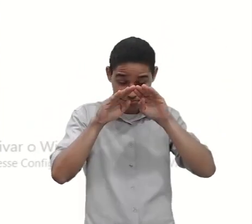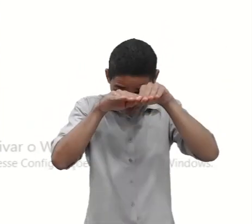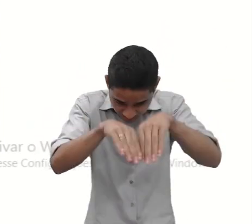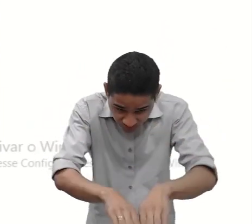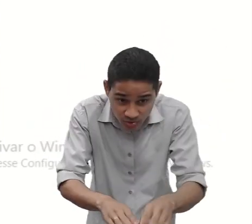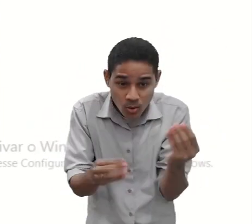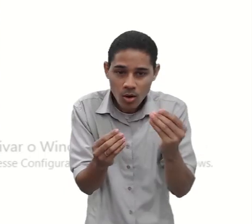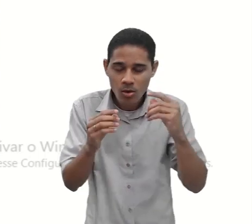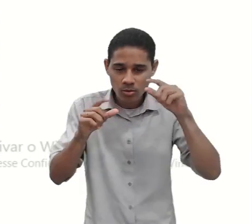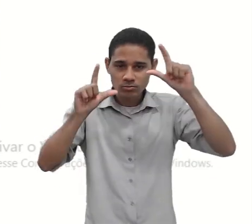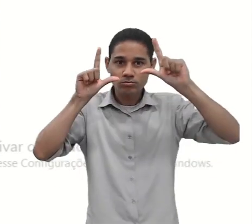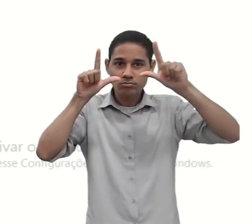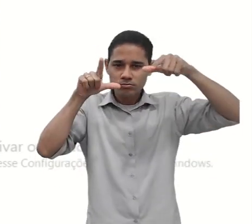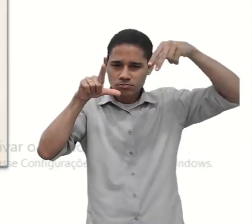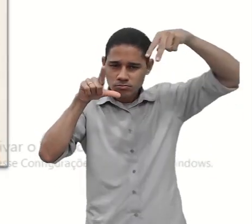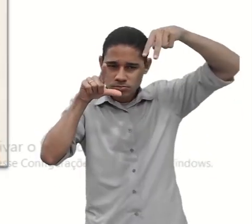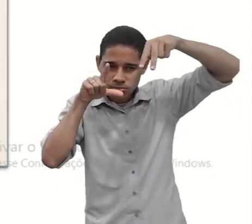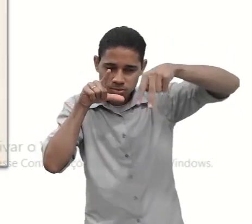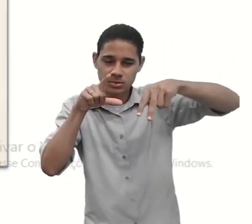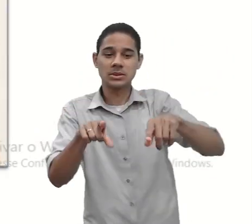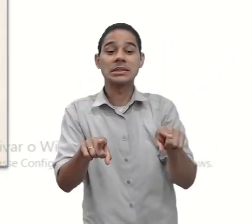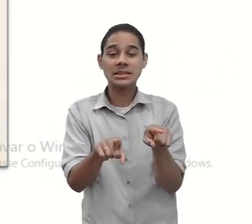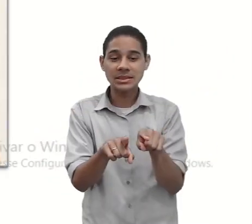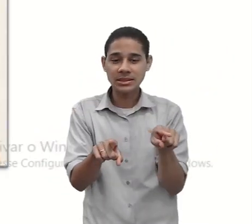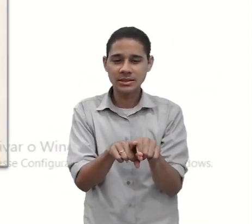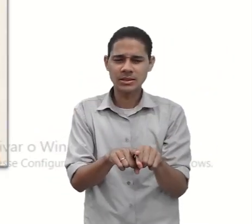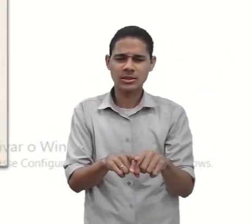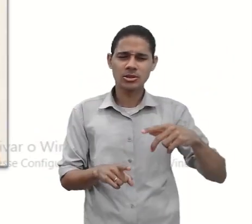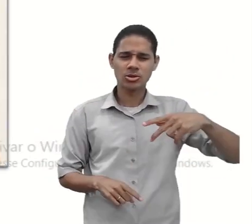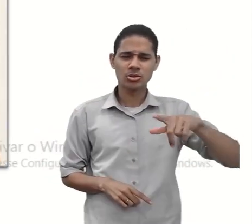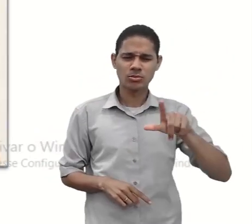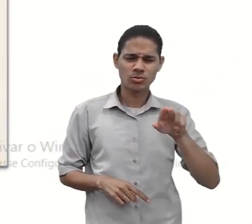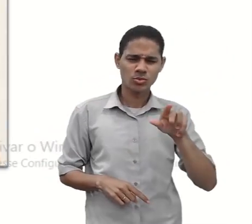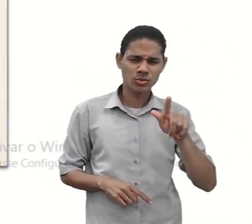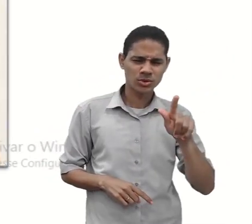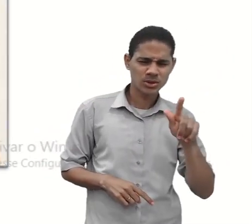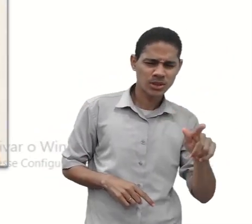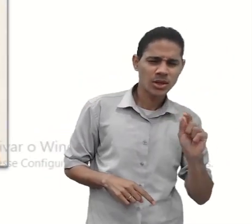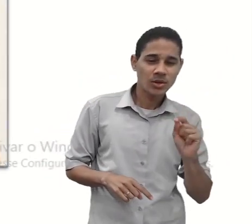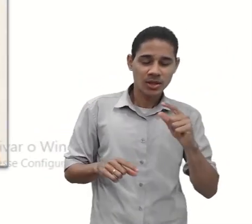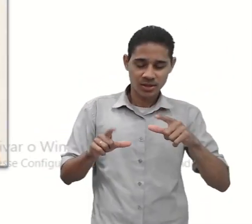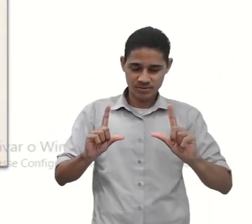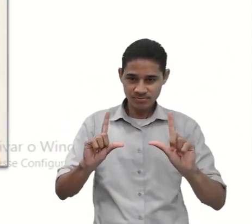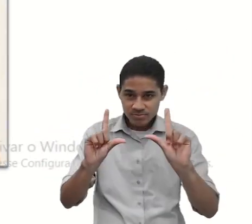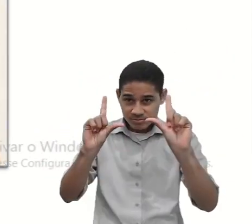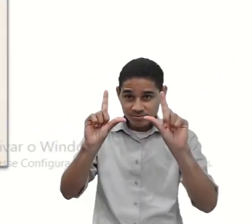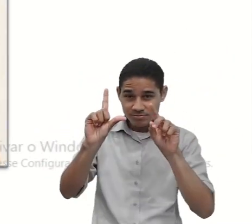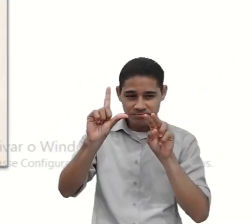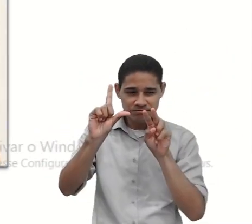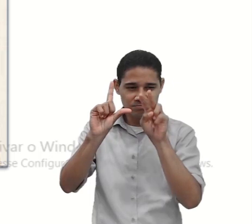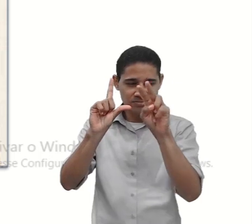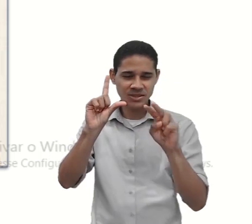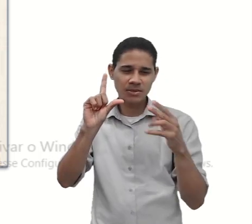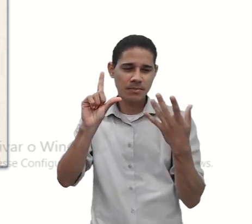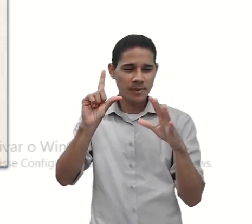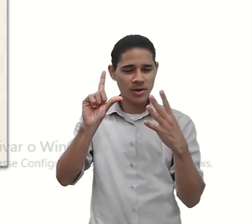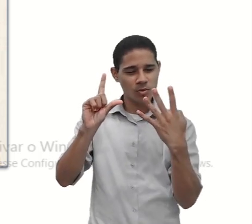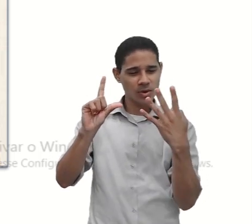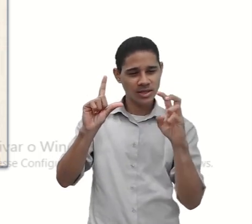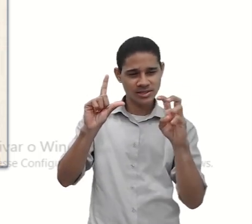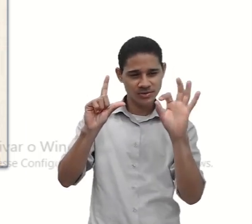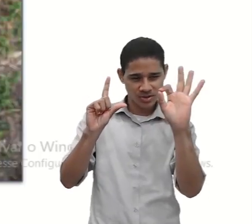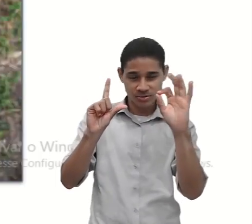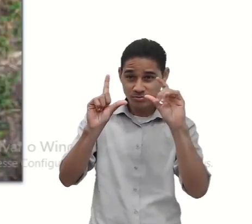cima para baixo. Tem o contre-plongée, que é justamente o contrário, você olhando de baixo para cima, no ângulo mais ou menos de 45